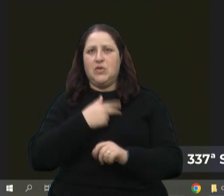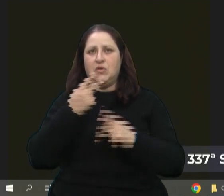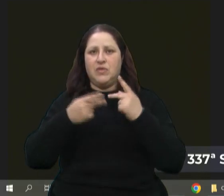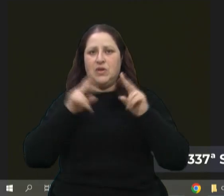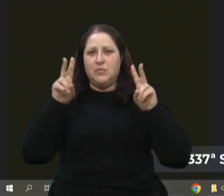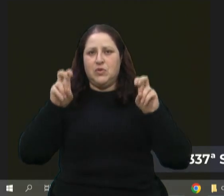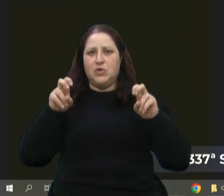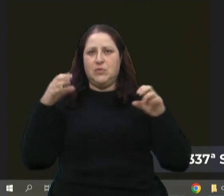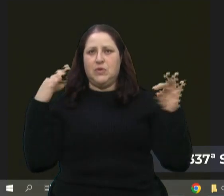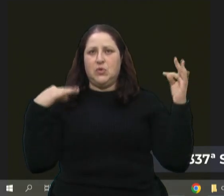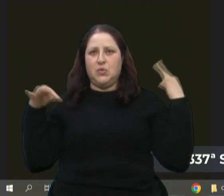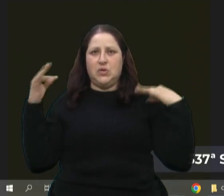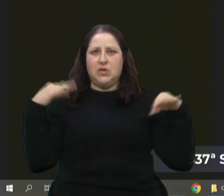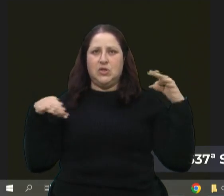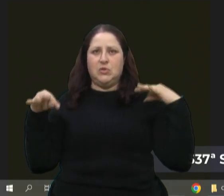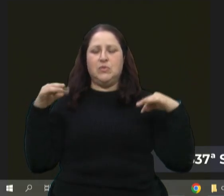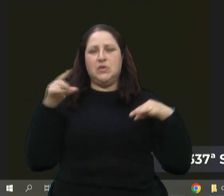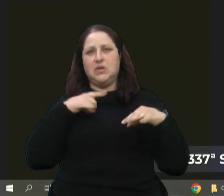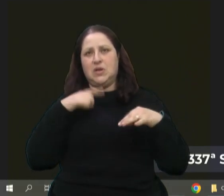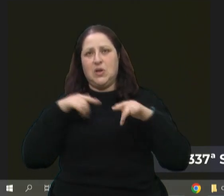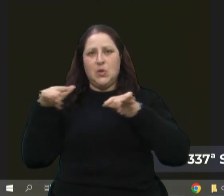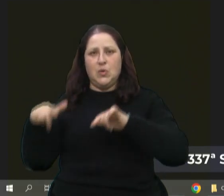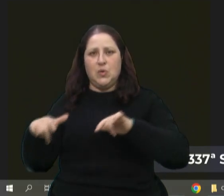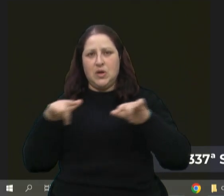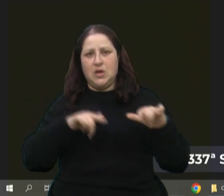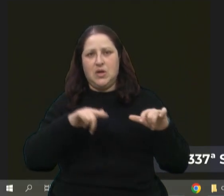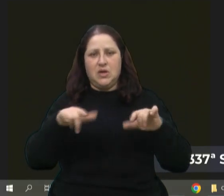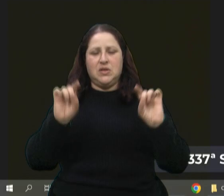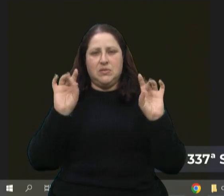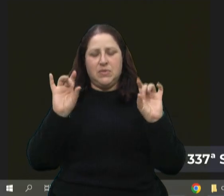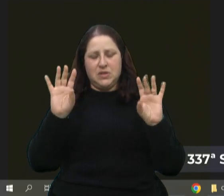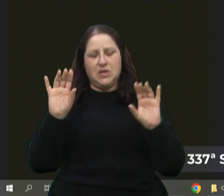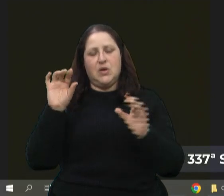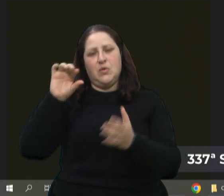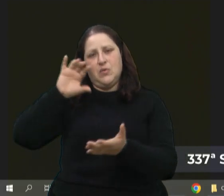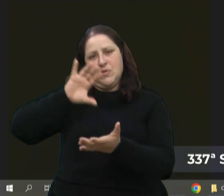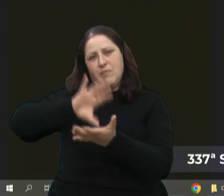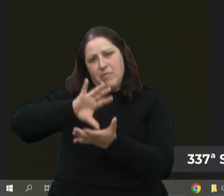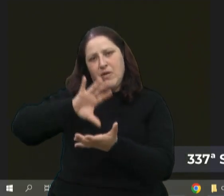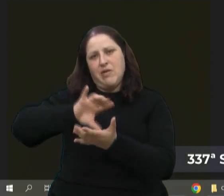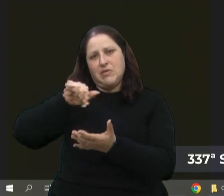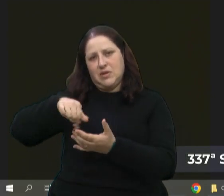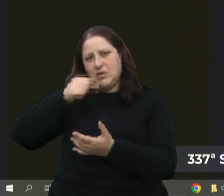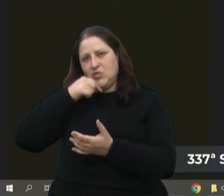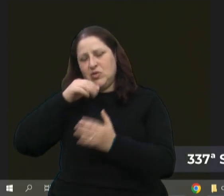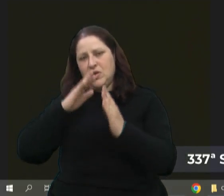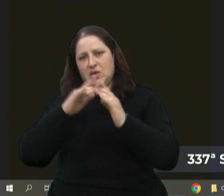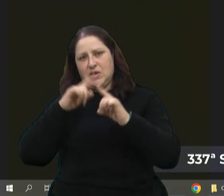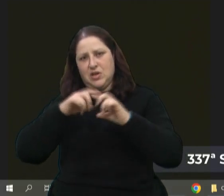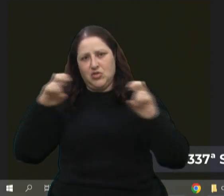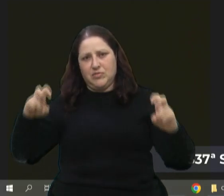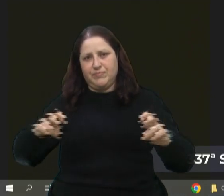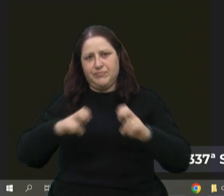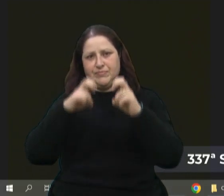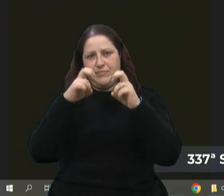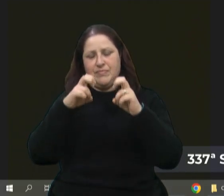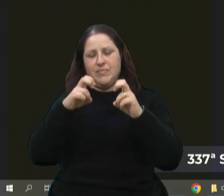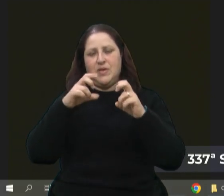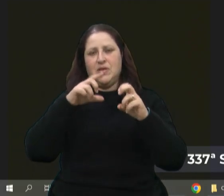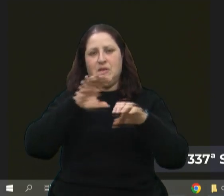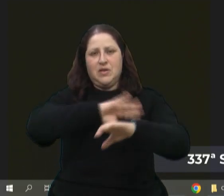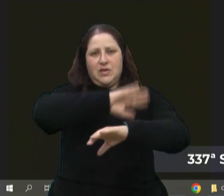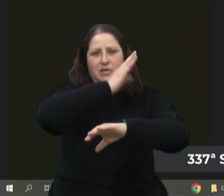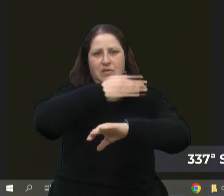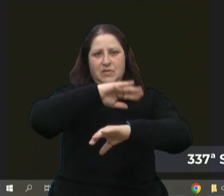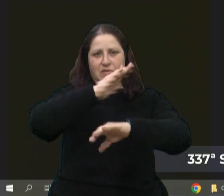turismo, Uma parte, vereador. nós temos pontos chaves em Caxias do Sul. A nossa praça, a nossa Igreja Matriz, os nossos pavilhões da Festa da